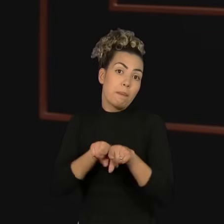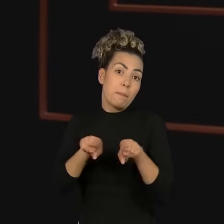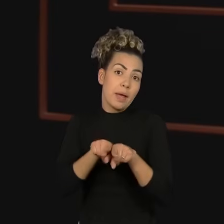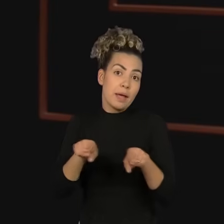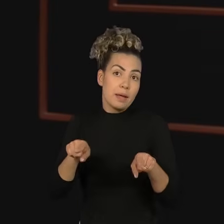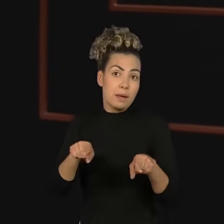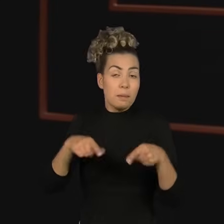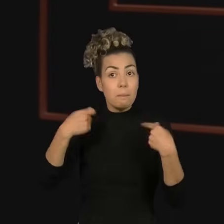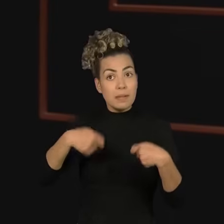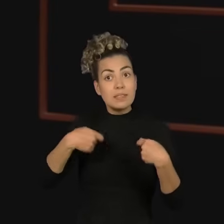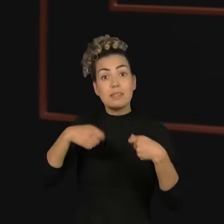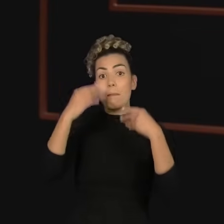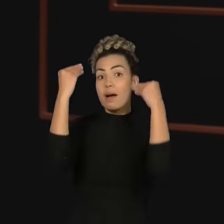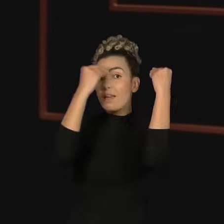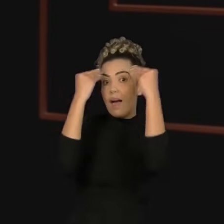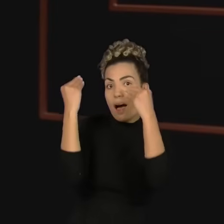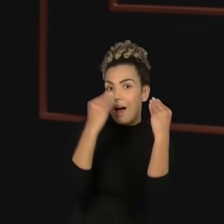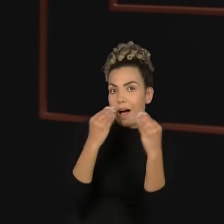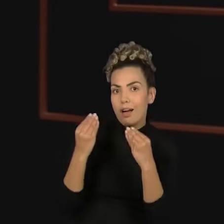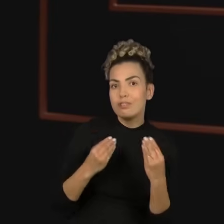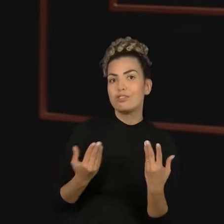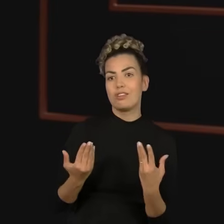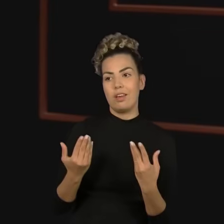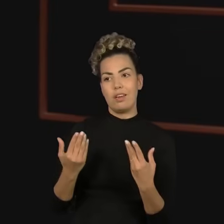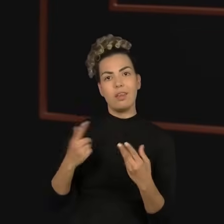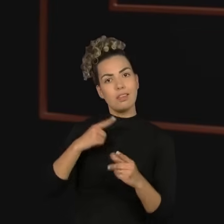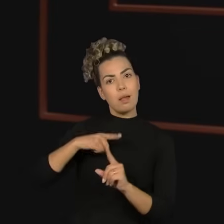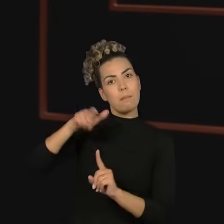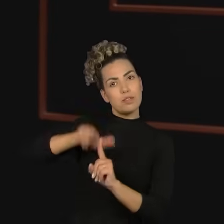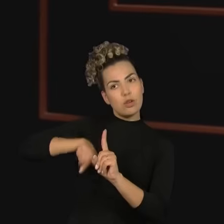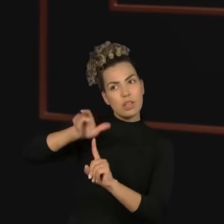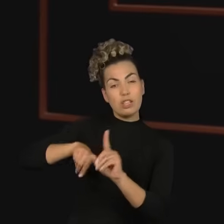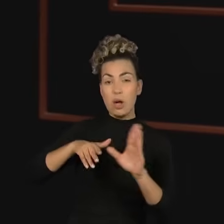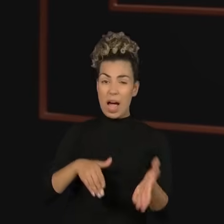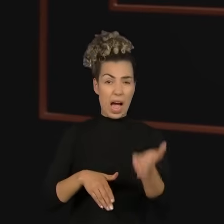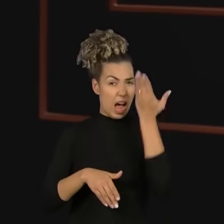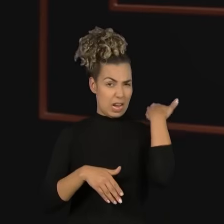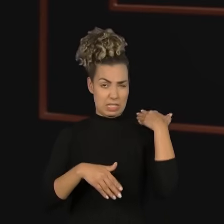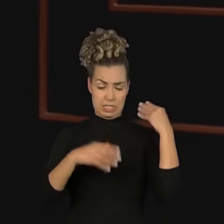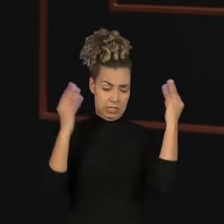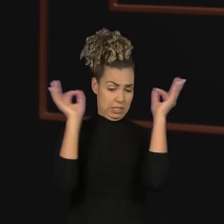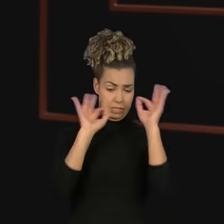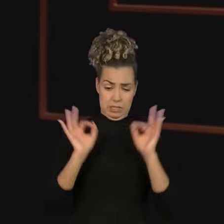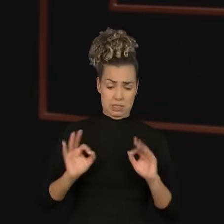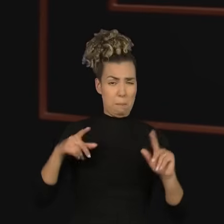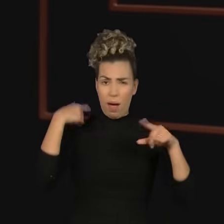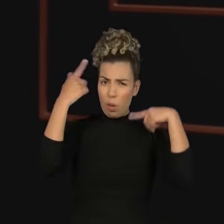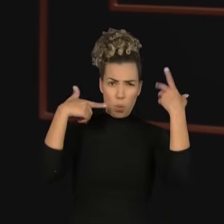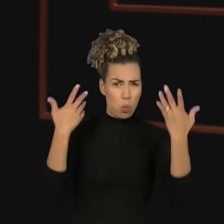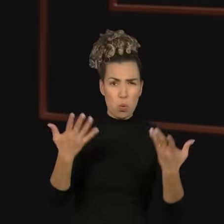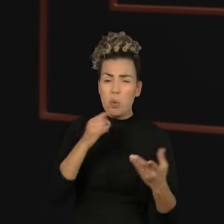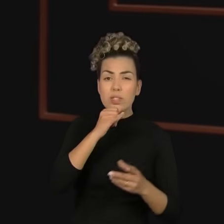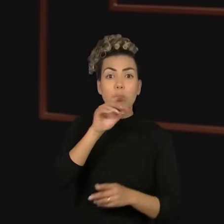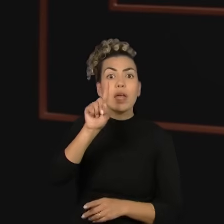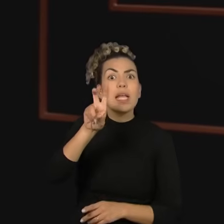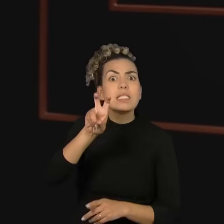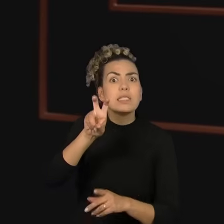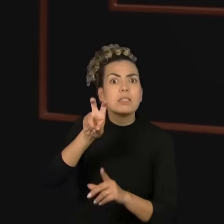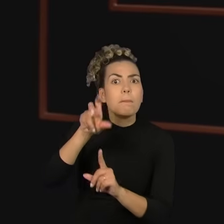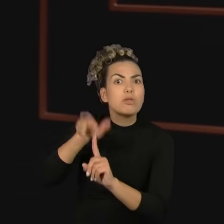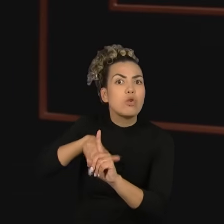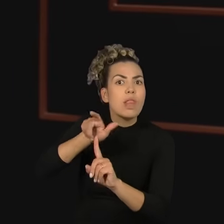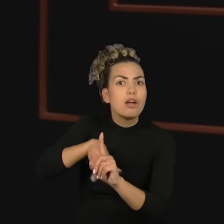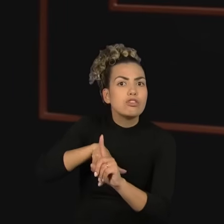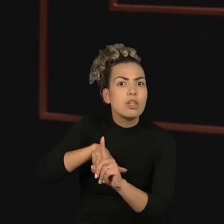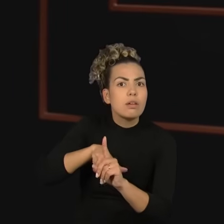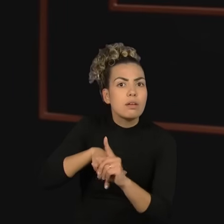né? Você tem maquiagem. E lá a gente fazia figurinos bem malucos. A gente fazia, sei lá, 15 personagens cada um.